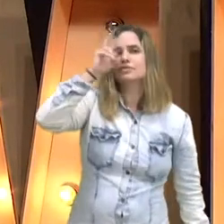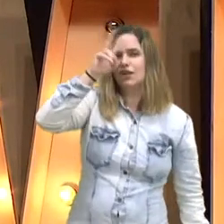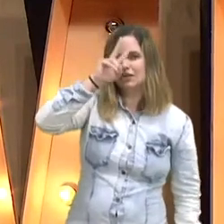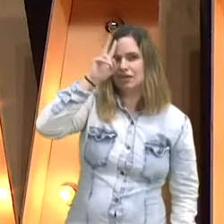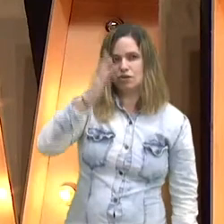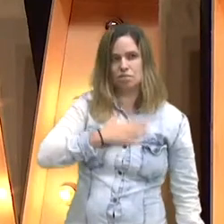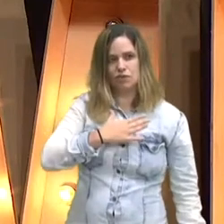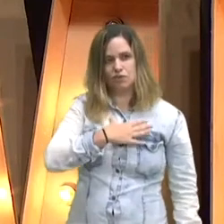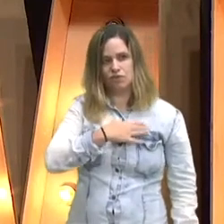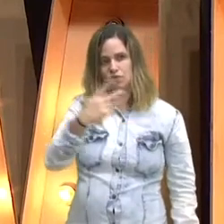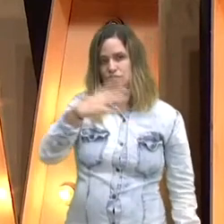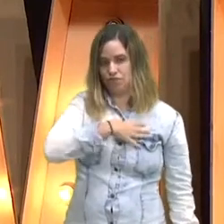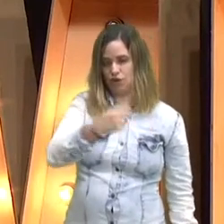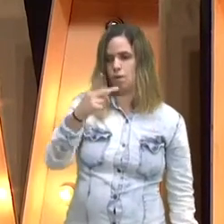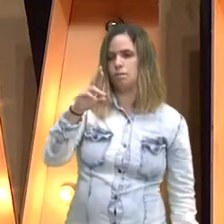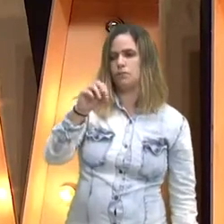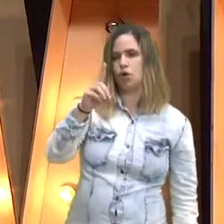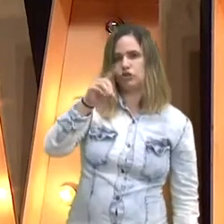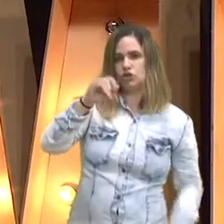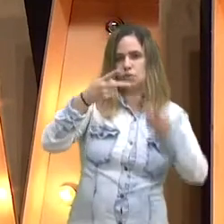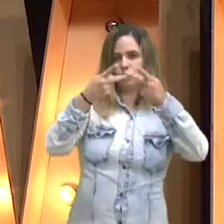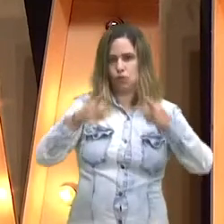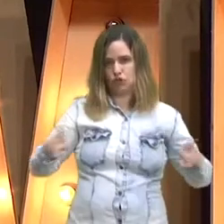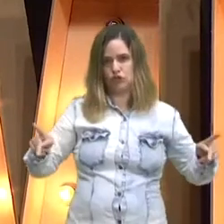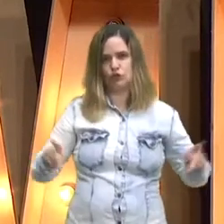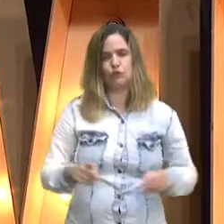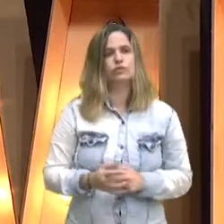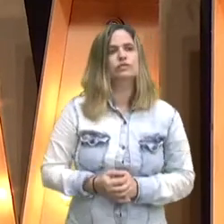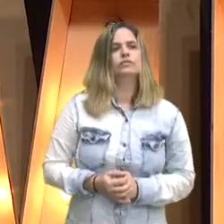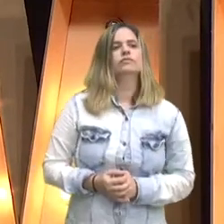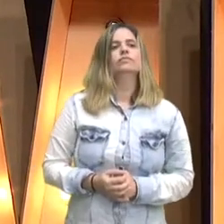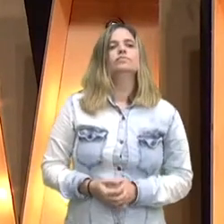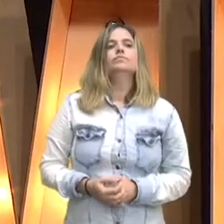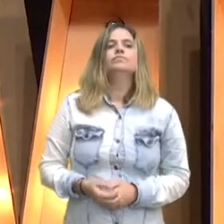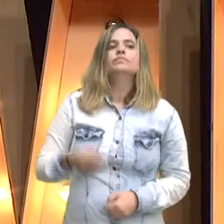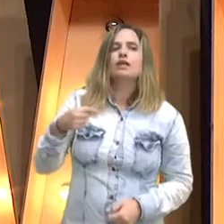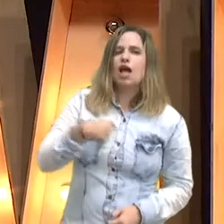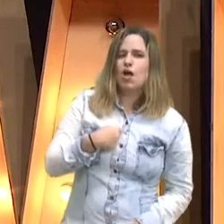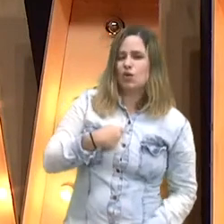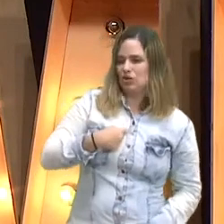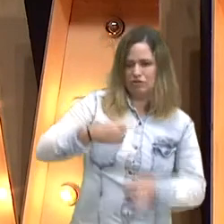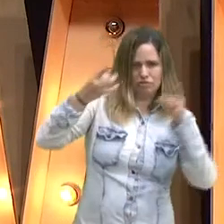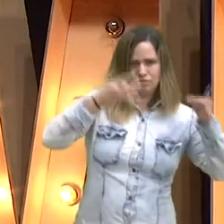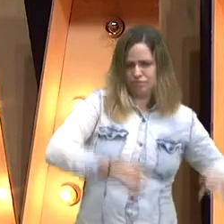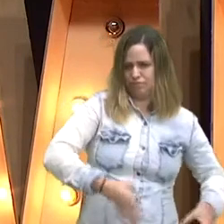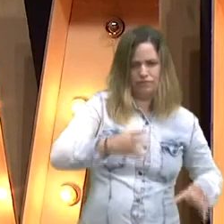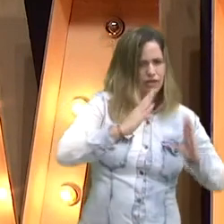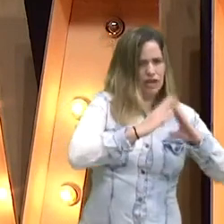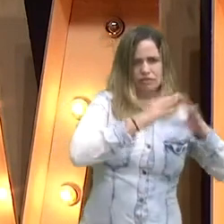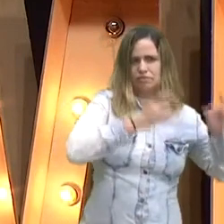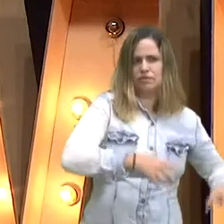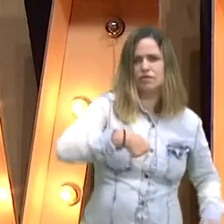afrontou o pai, ele humilhou o pai, ele largou do pai, mas quando ele volta todo arrebentado, todo machucado,